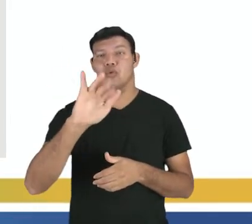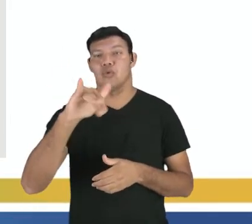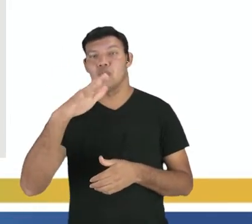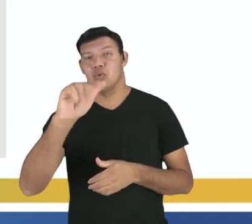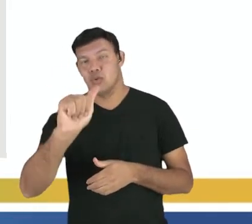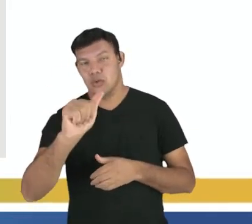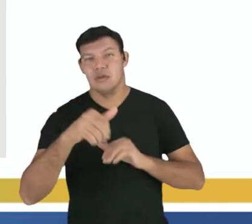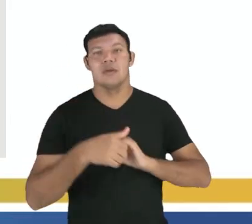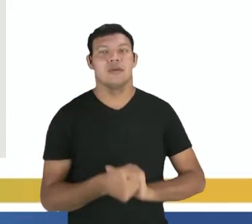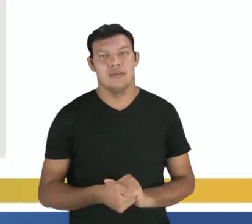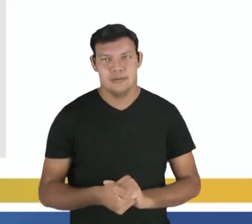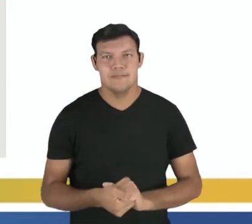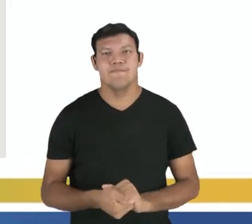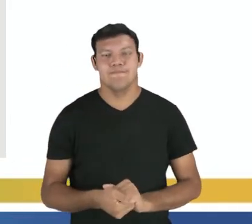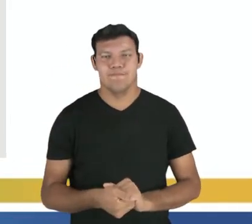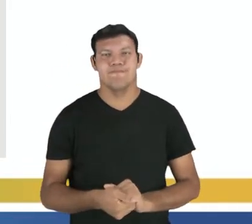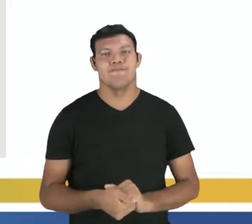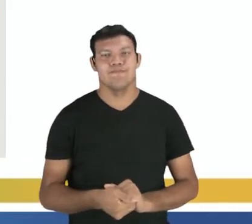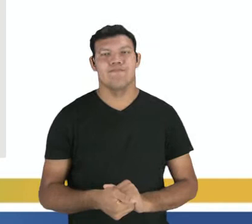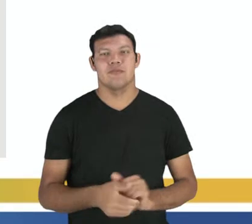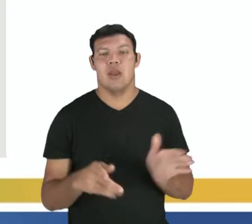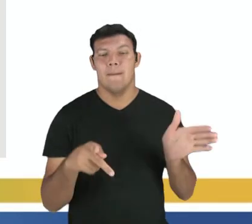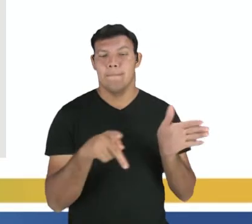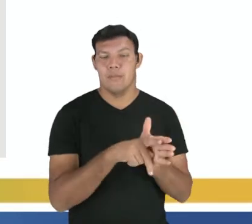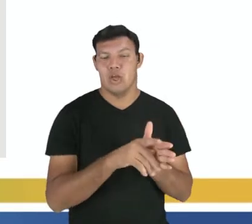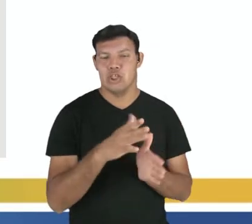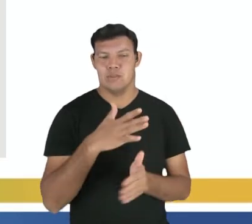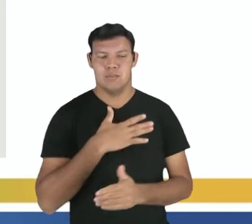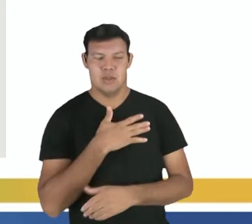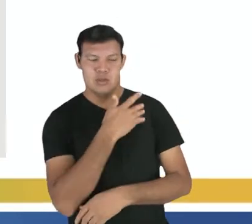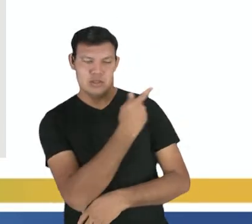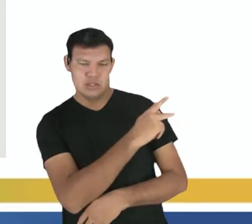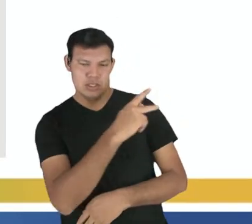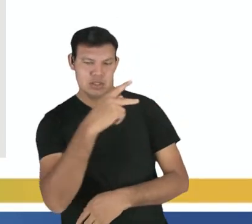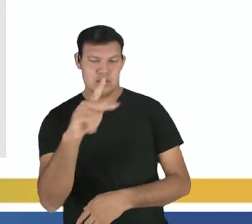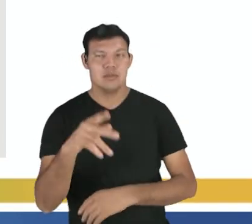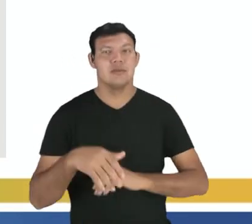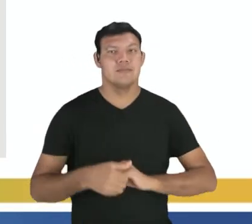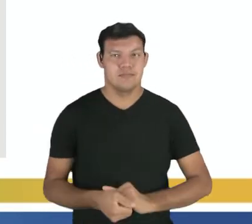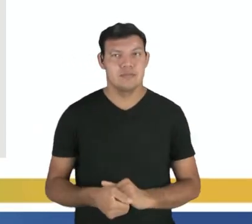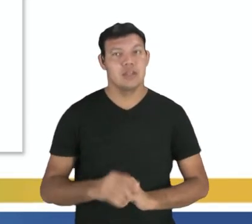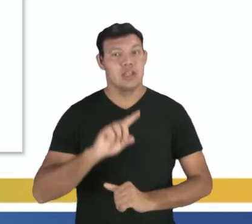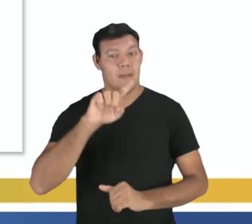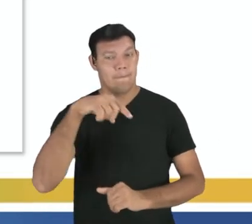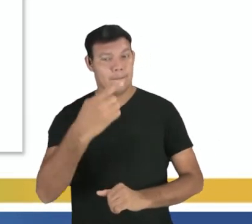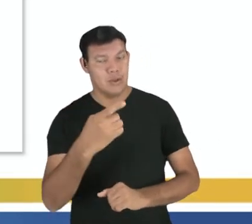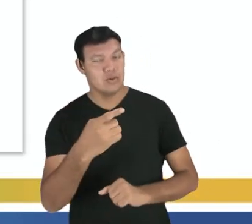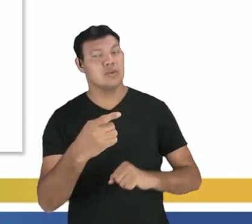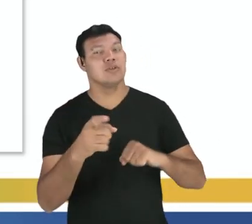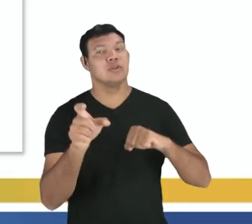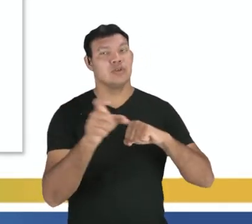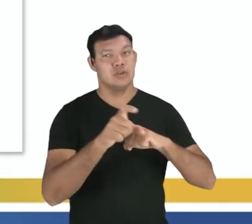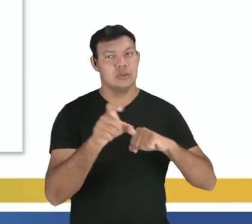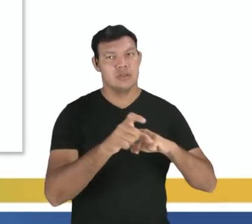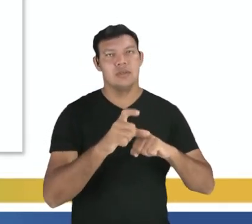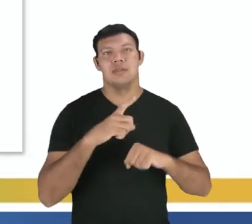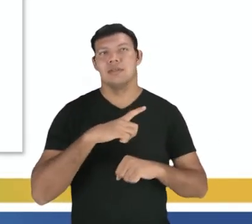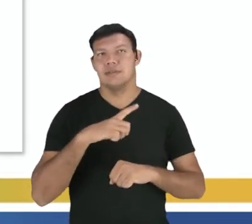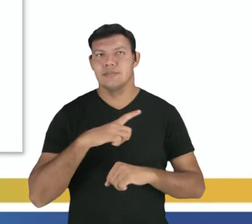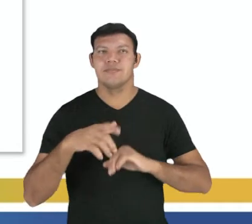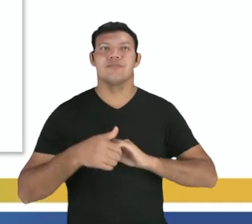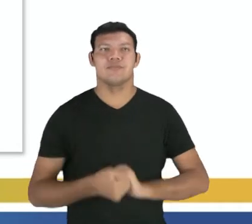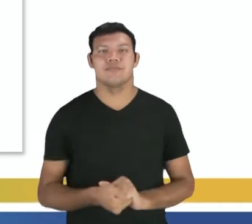de posse e logo após ele, imediatamente vai vir um substantivo. Aí, olhem só, coloquei aqui para